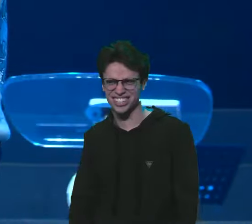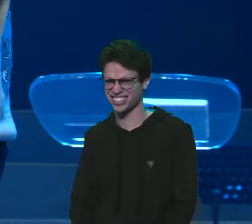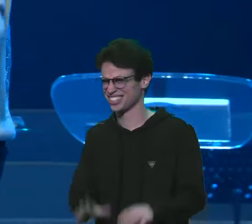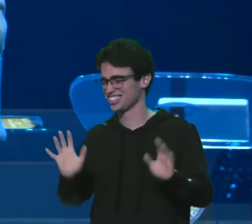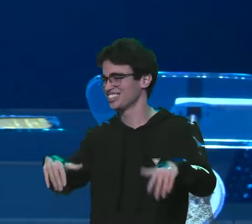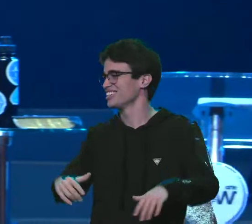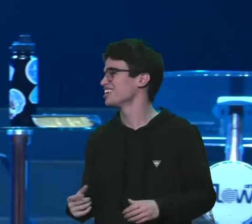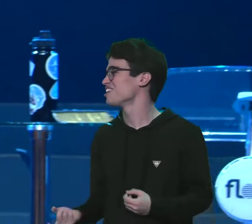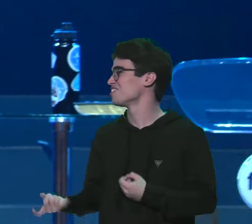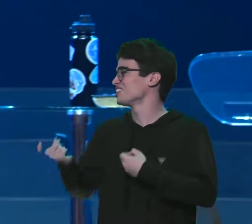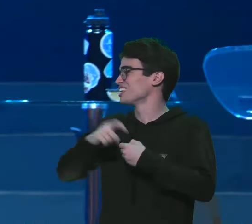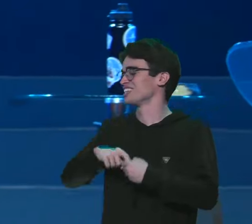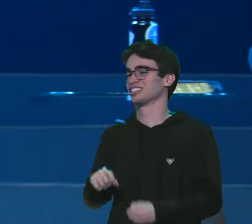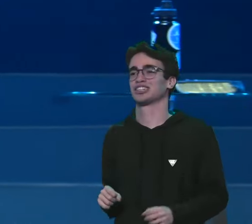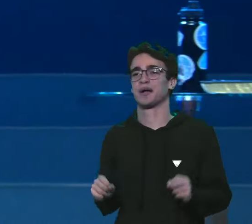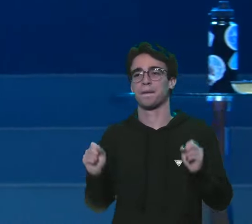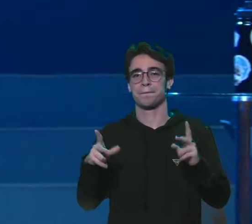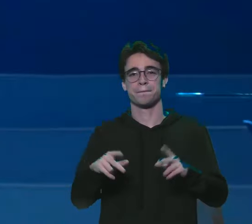Voltando aqui.